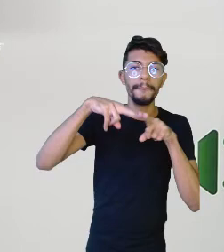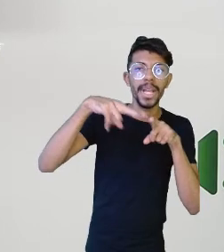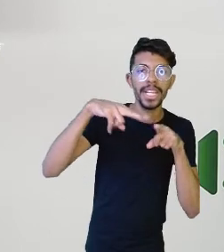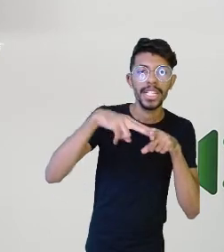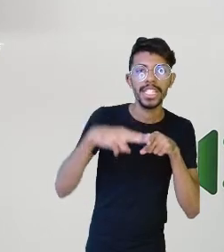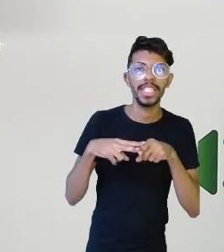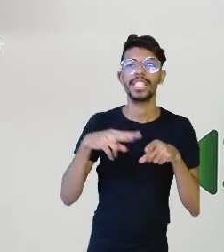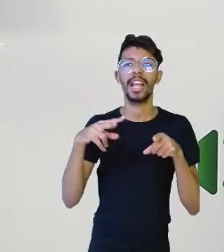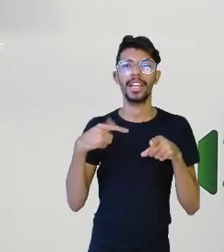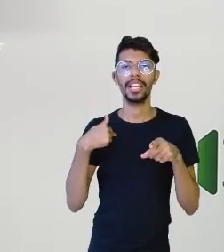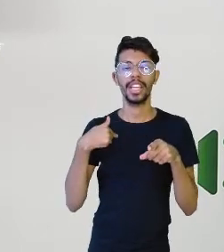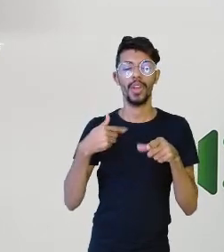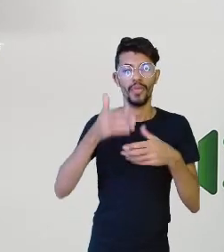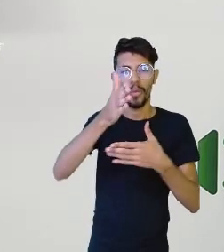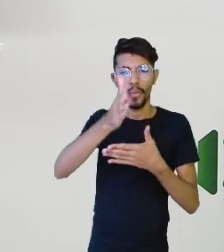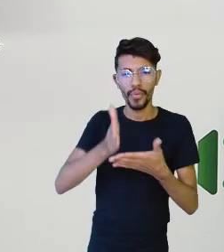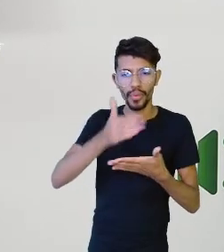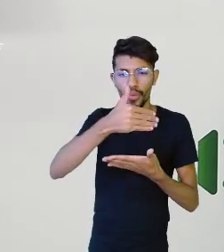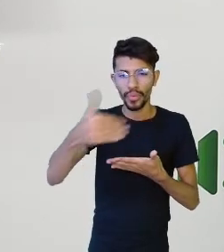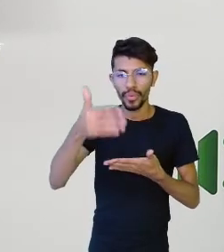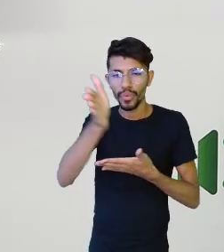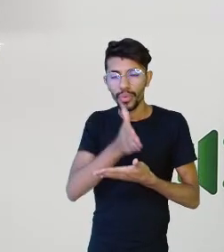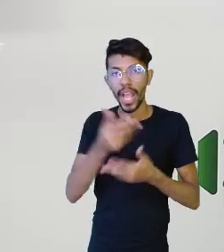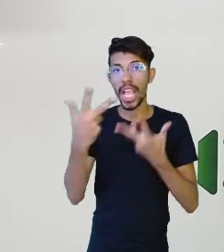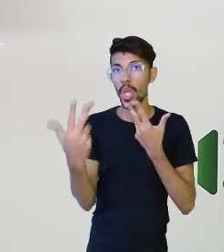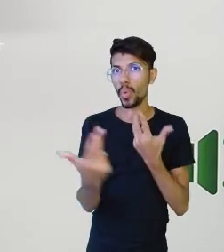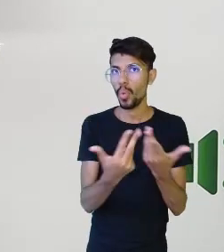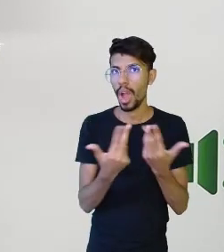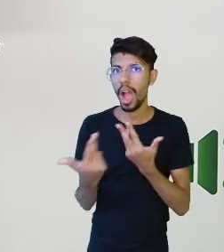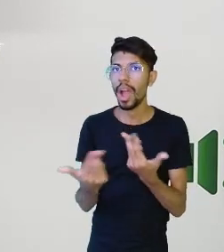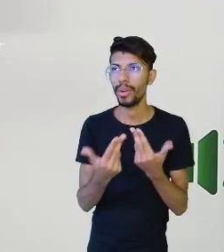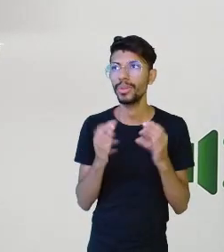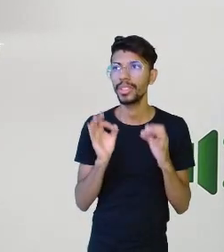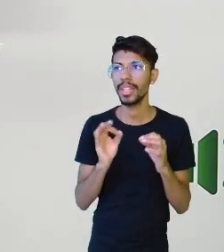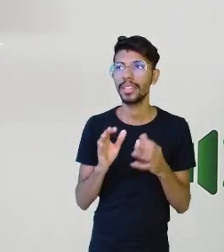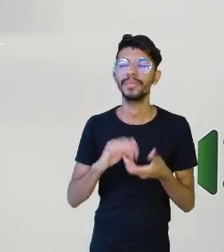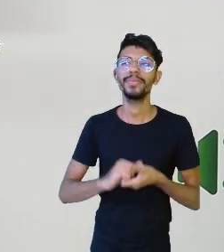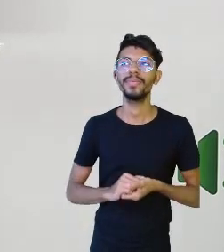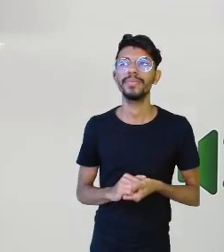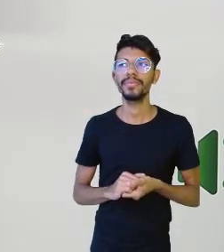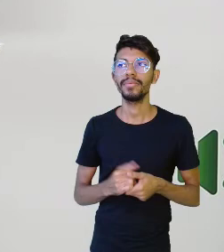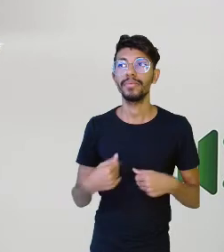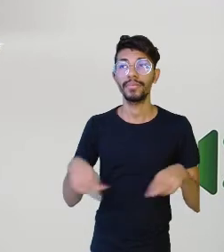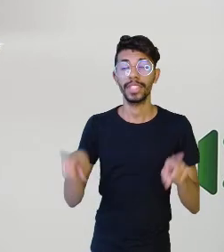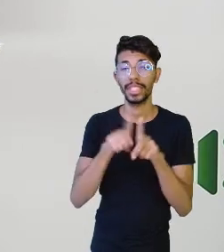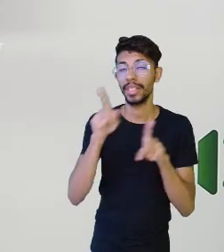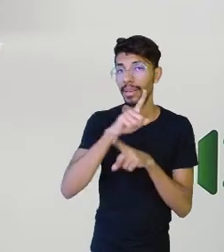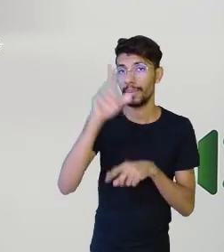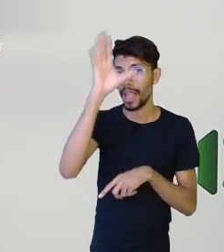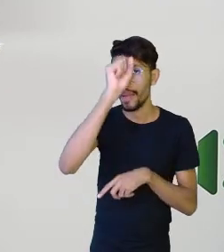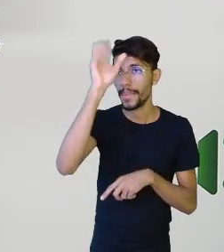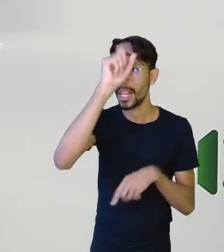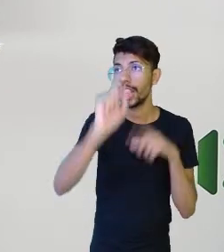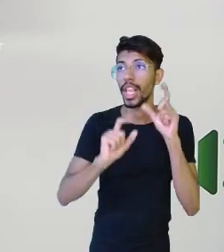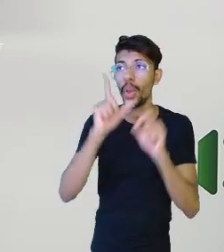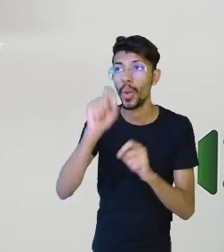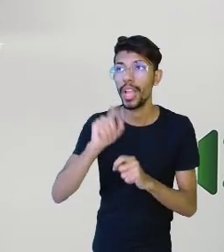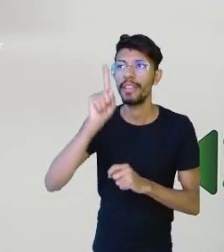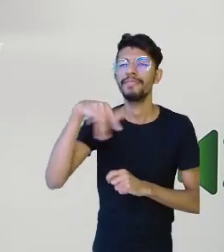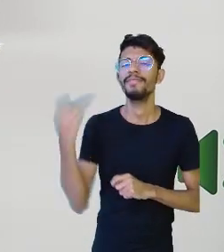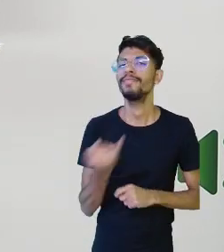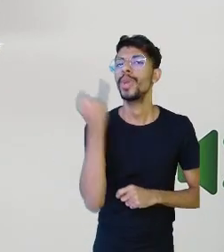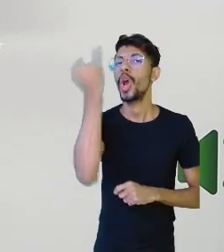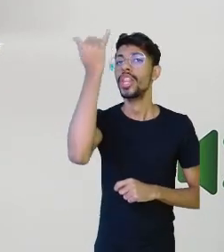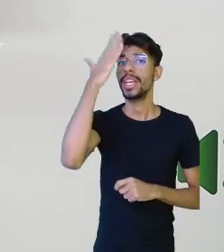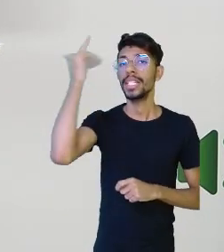corto em pedaços iguais para ninguém brigar. A gente aprendeu também que é importante